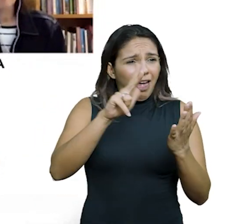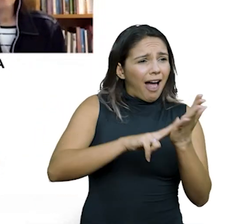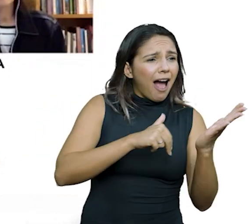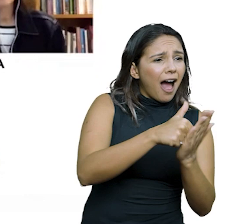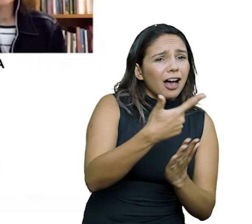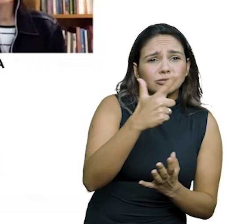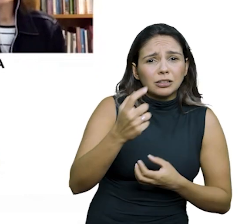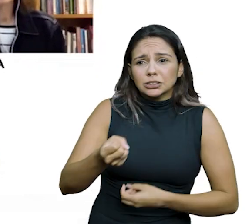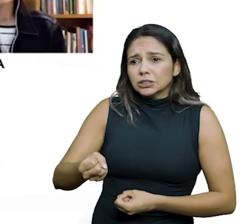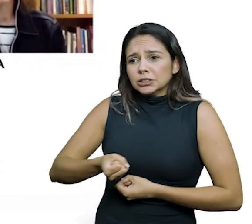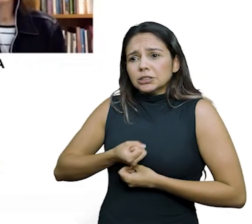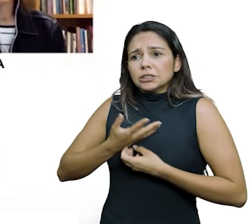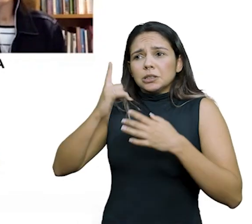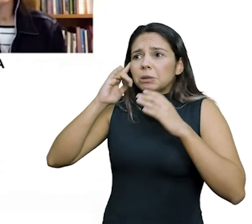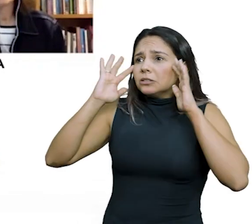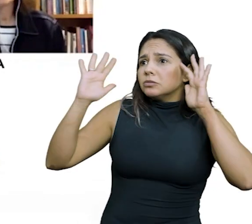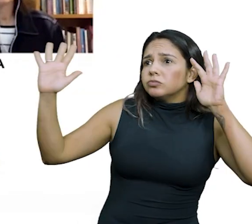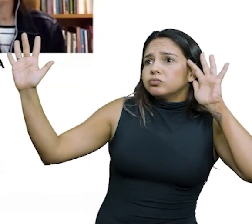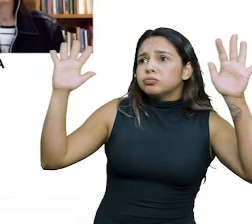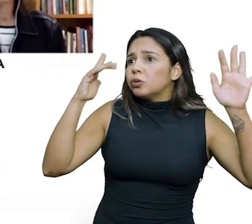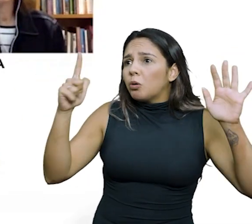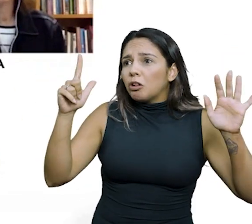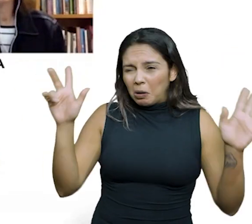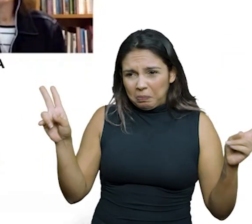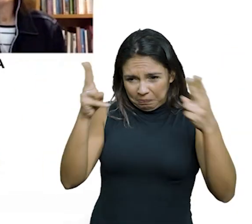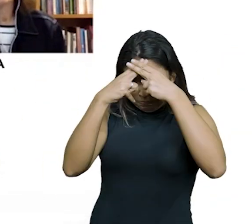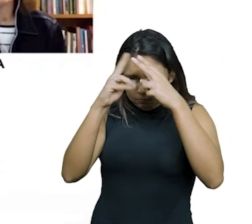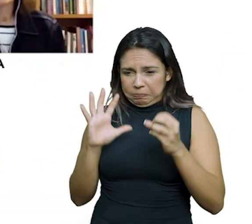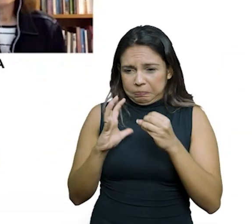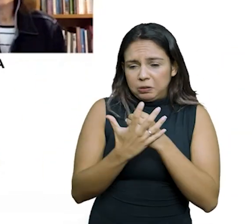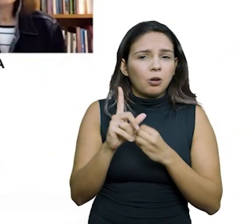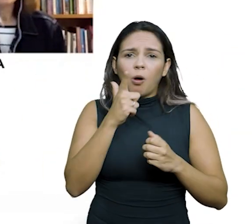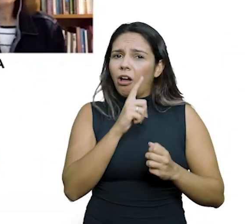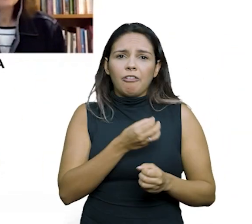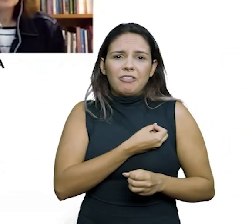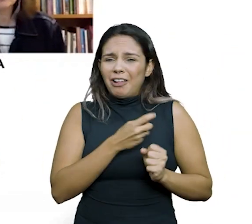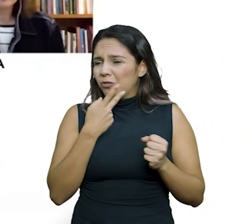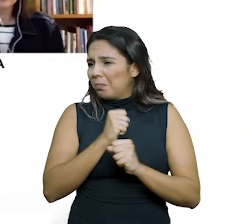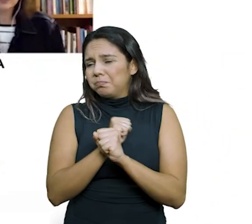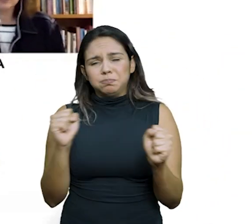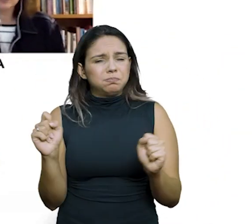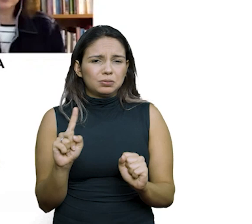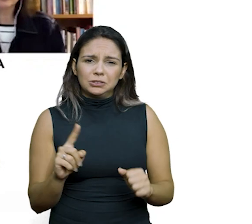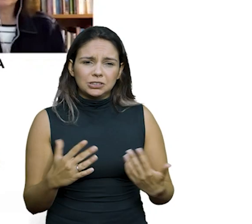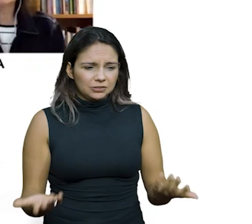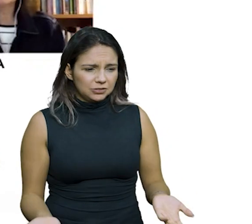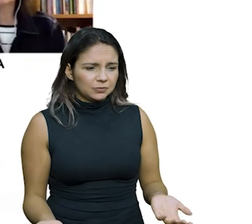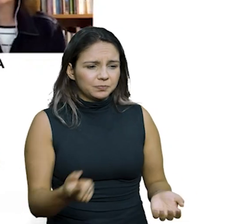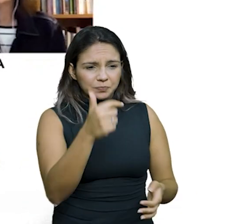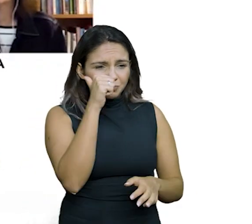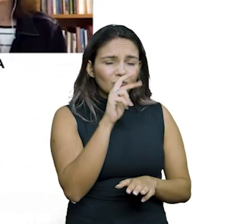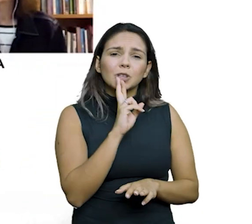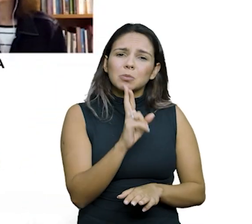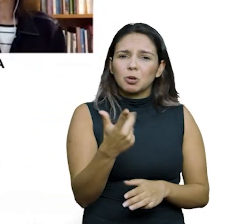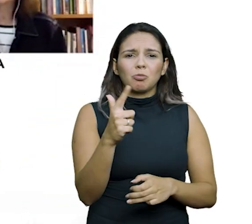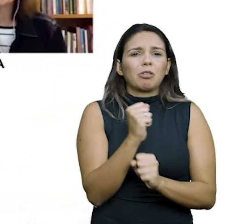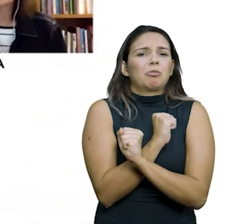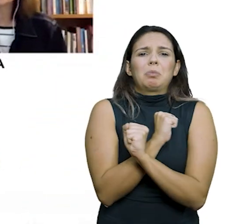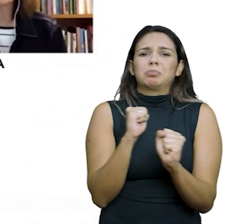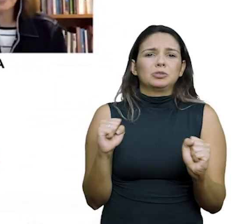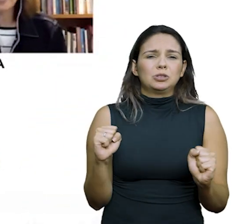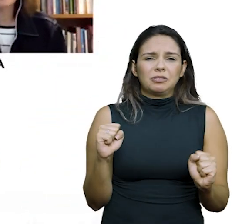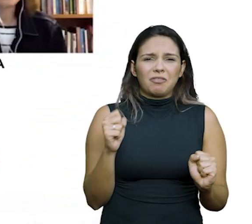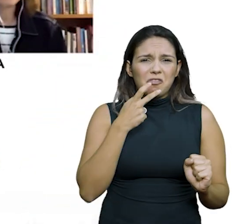arte para, pelo menos, dar uma distraída na cabeça. É impossível, impossível. Você